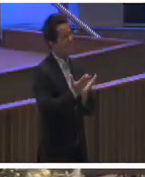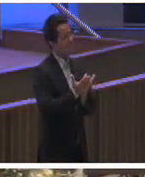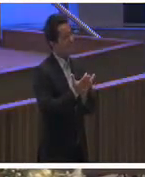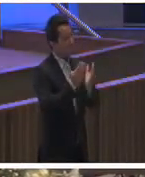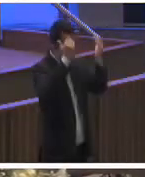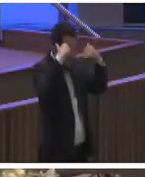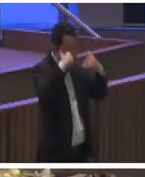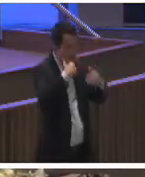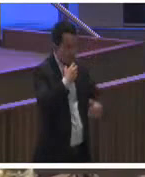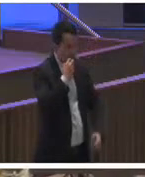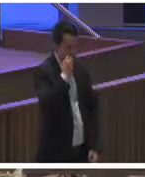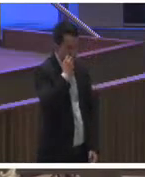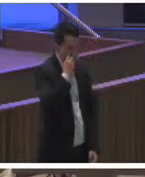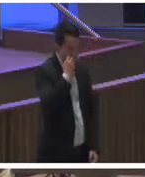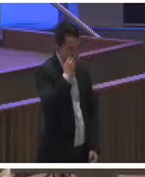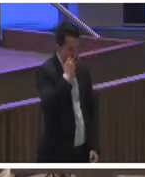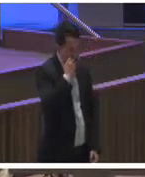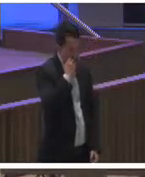não tem gosto de crente.